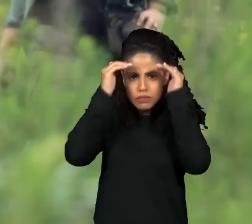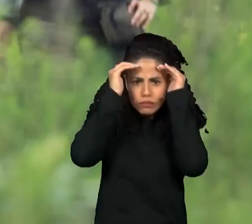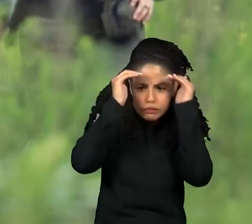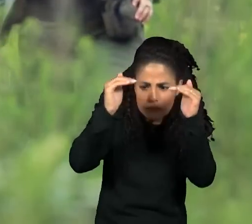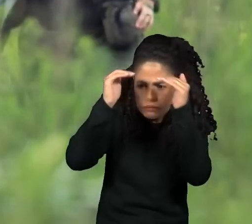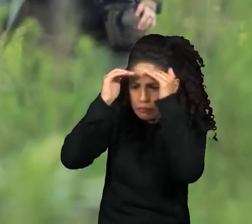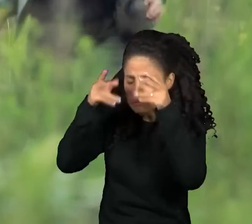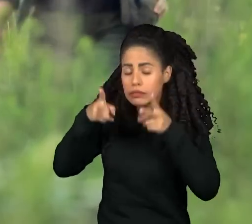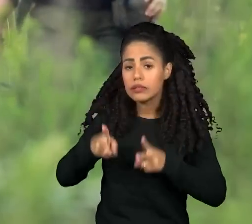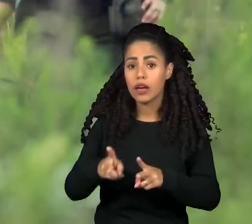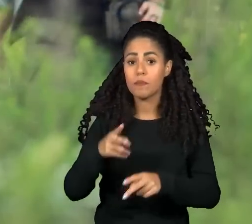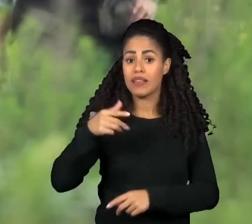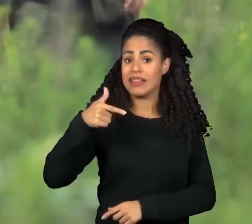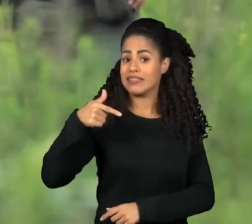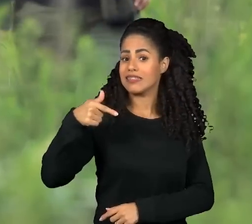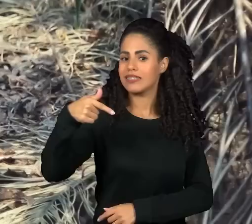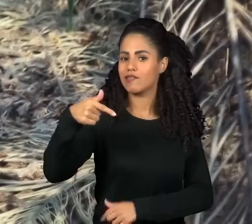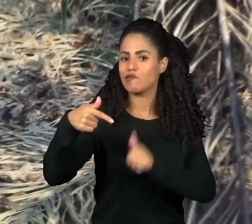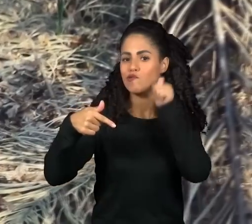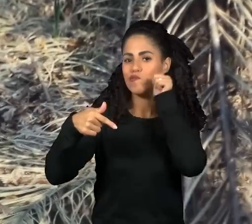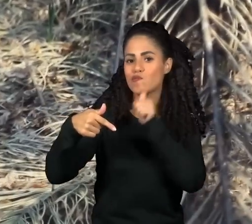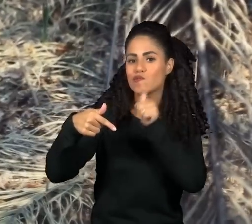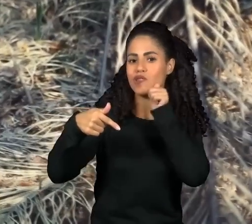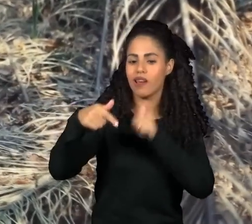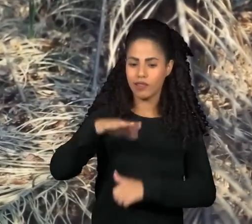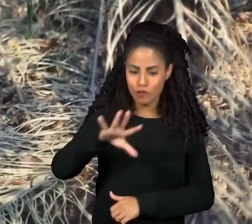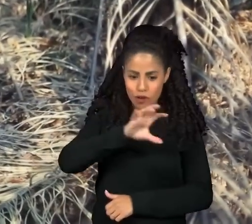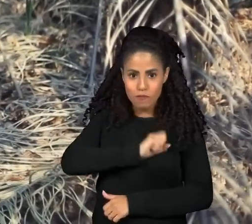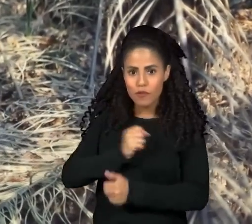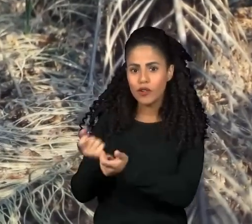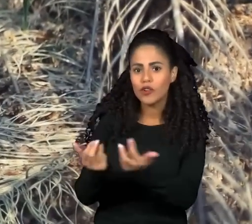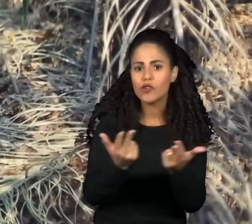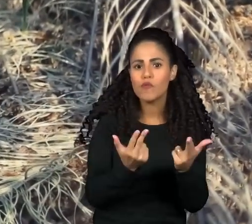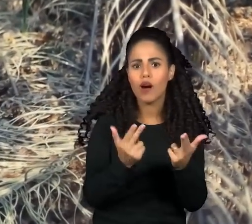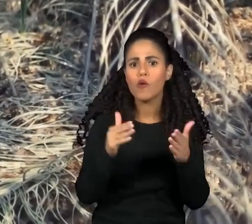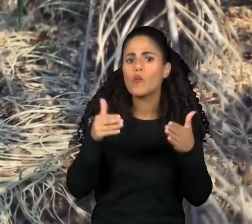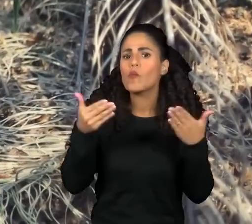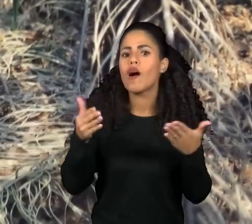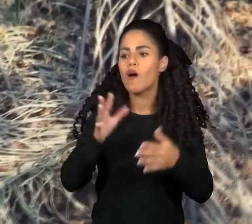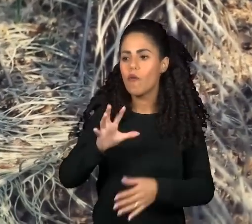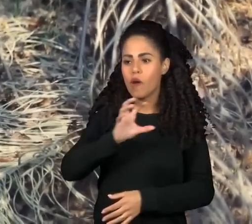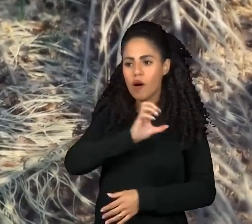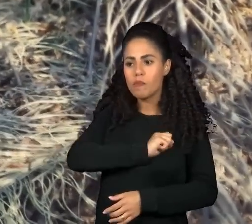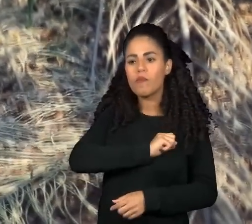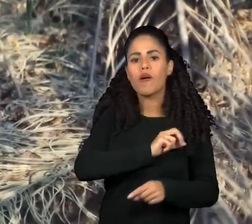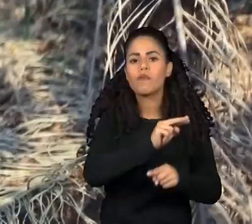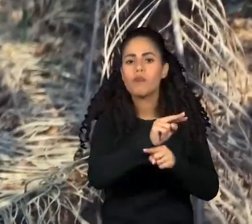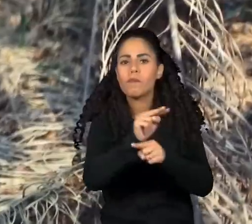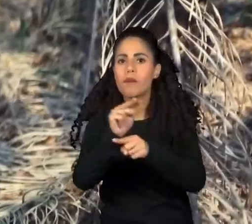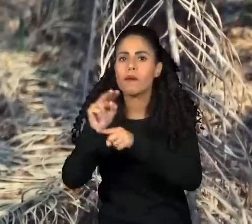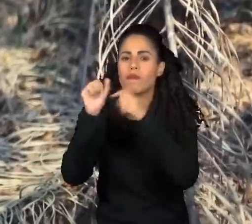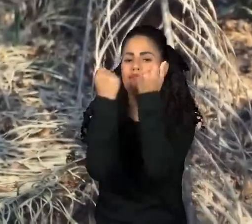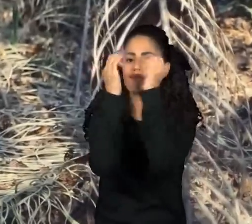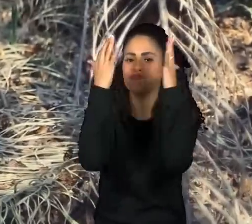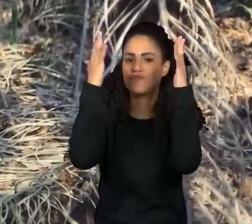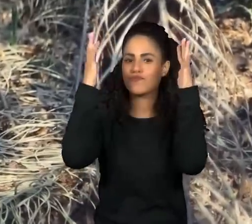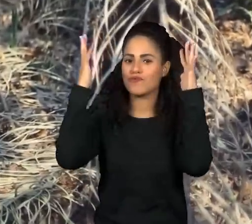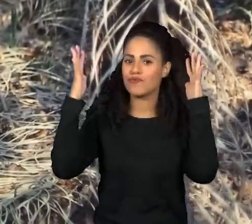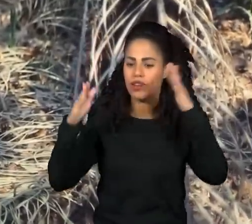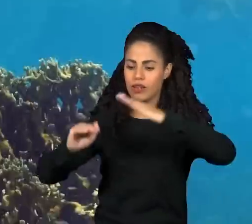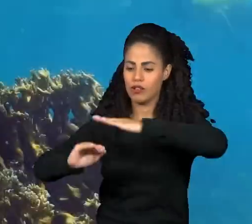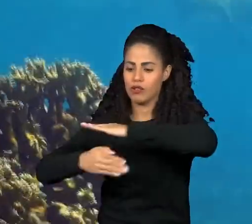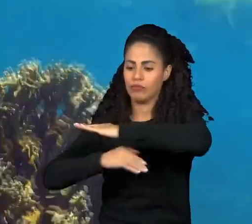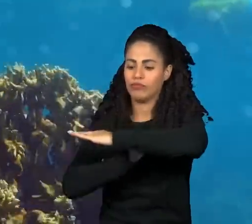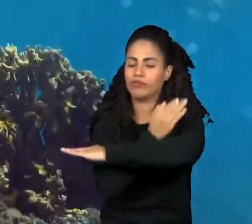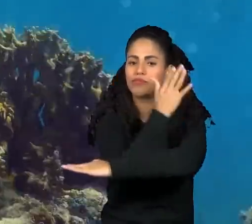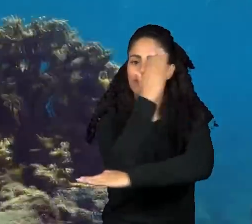ensinar. 7 personagens e um amor em comum pela natureza, pela biodiversidade brasileira. O